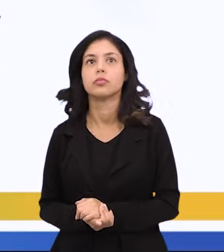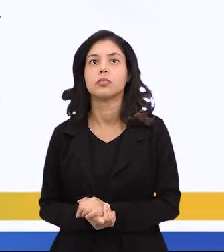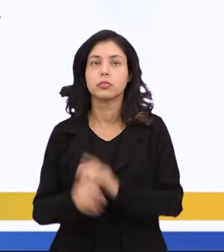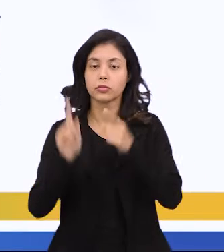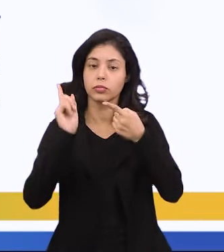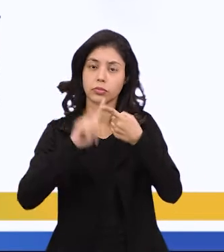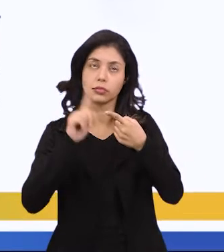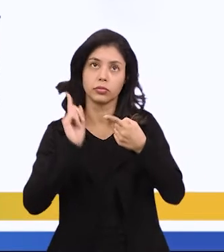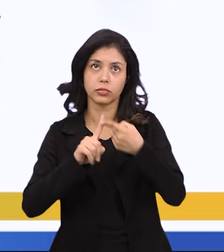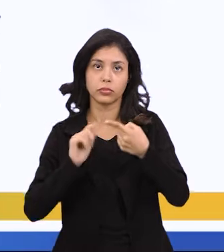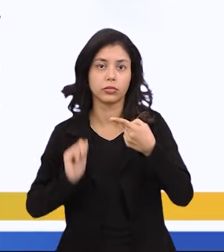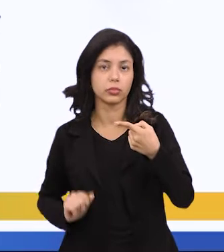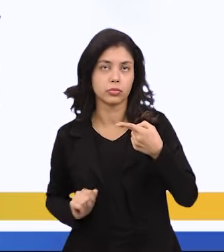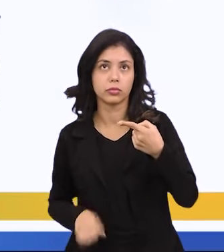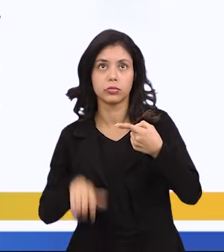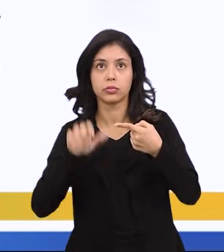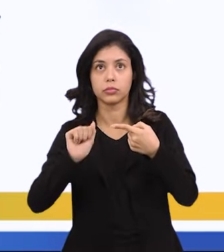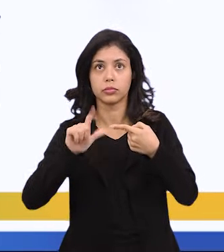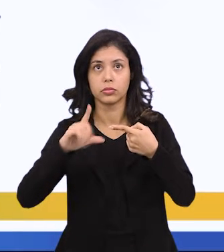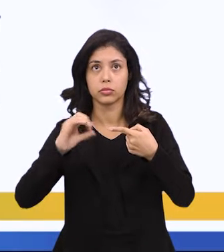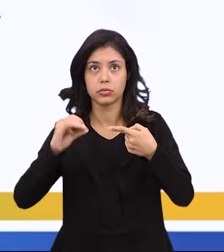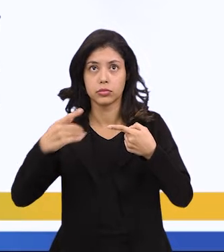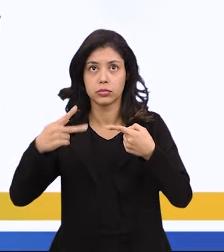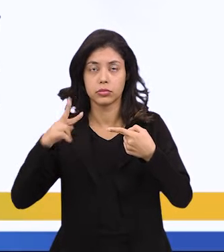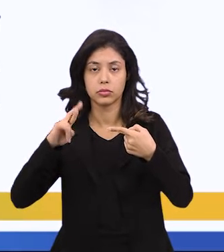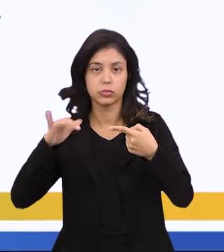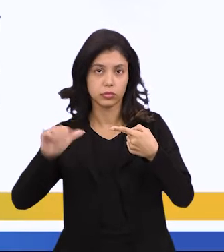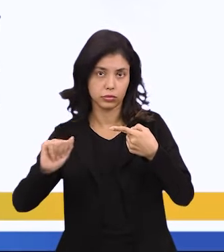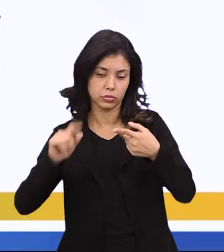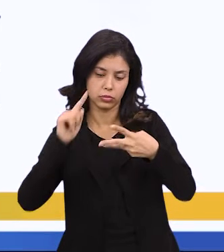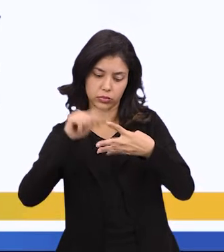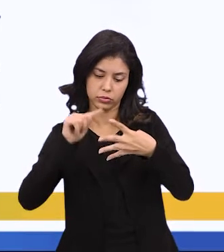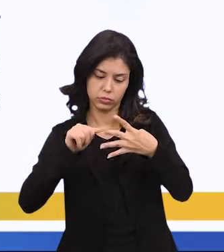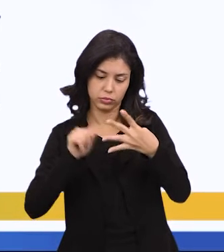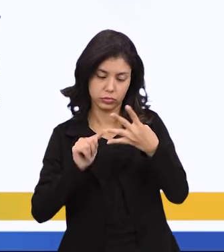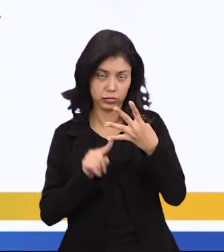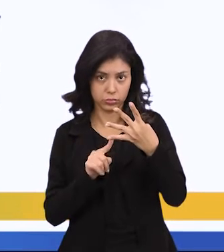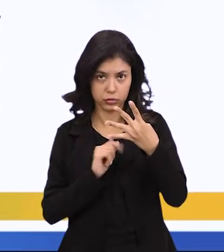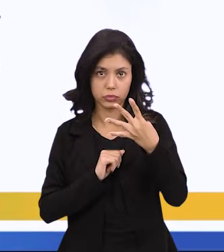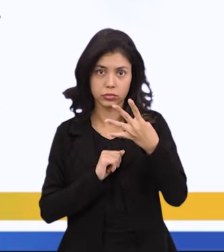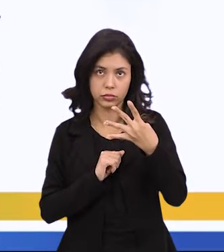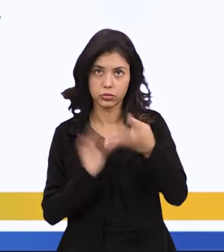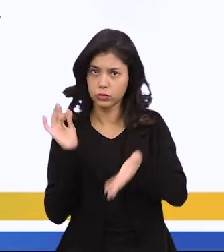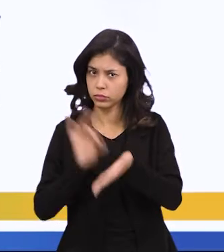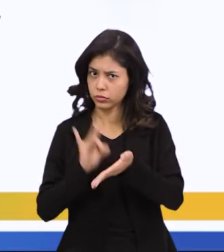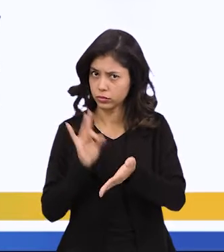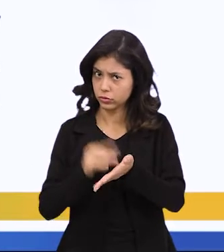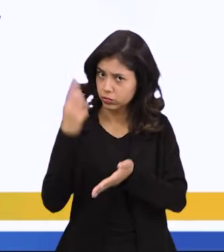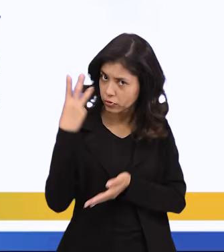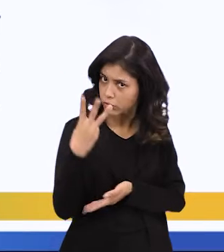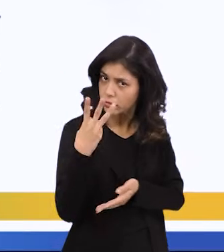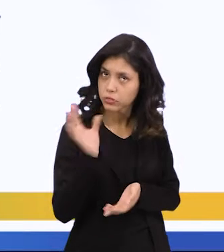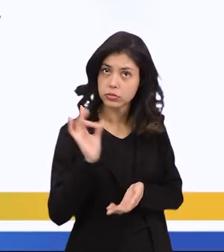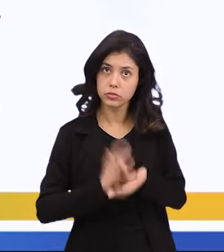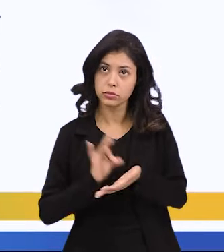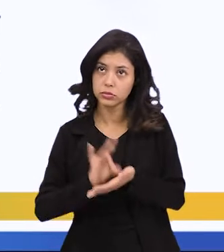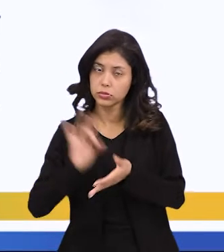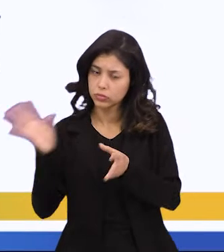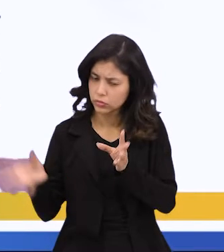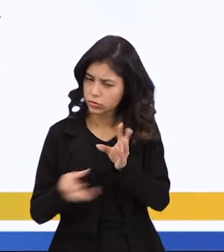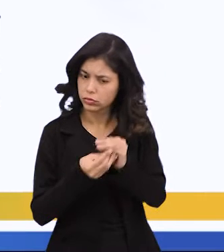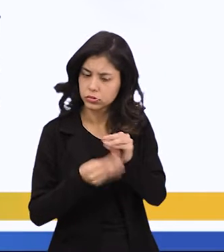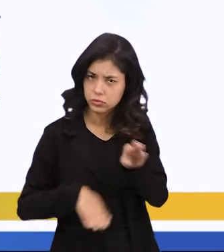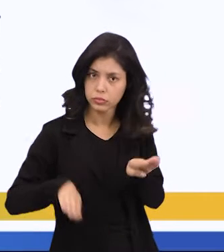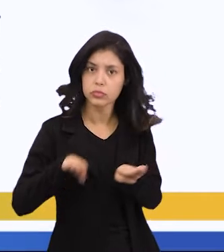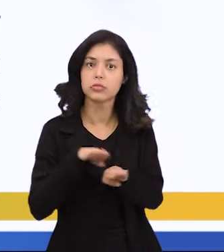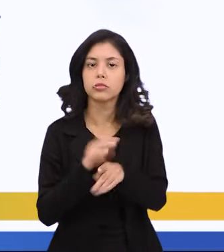Bom, os tipos de especiação são 4. Na verdade, eles são 3, porque tem um que é um